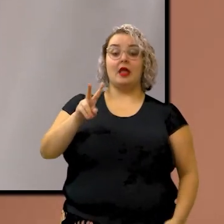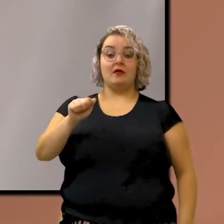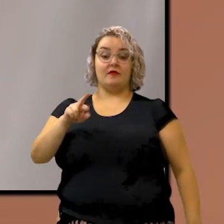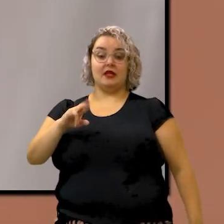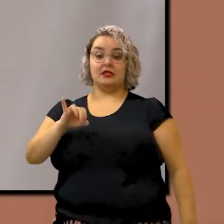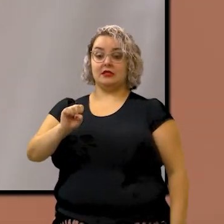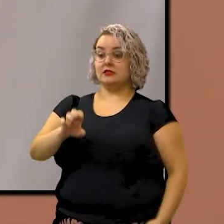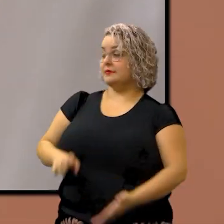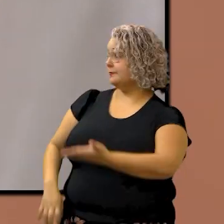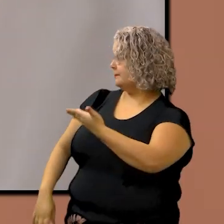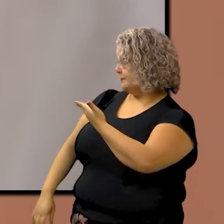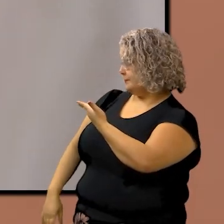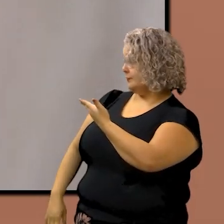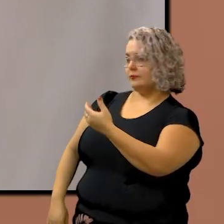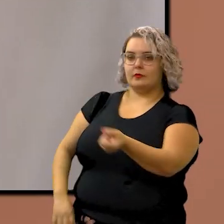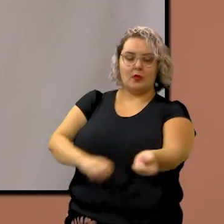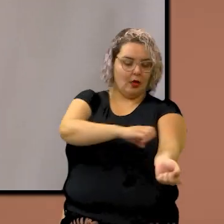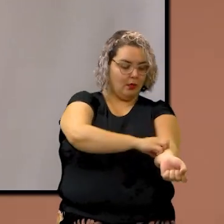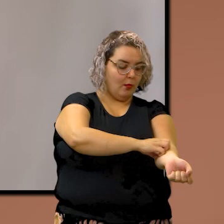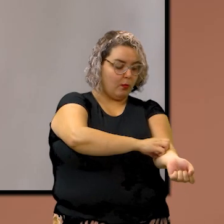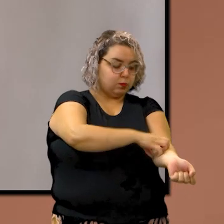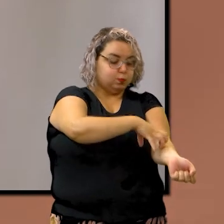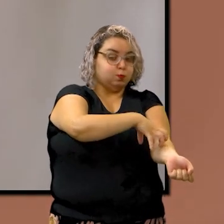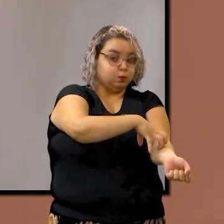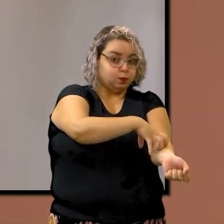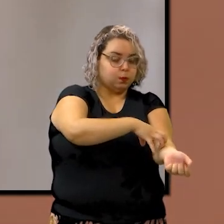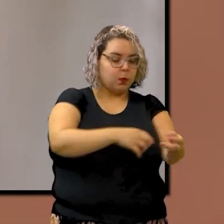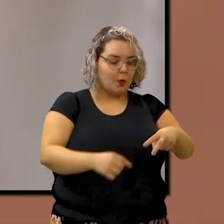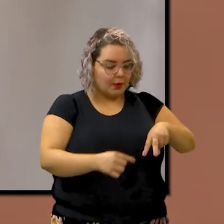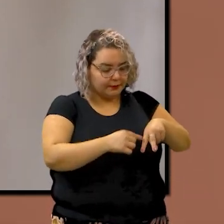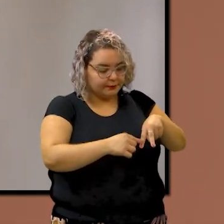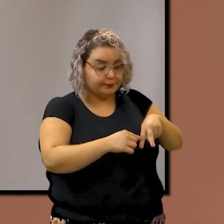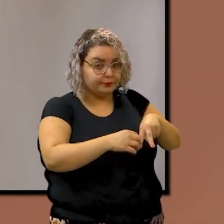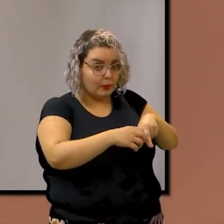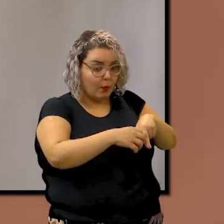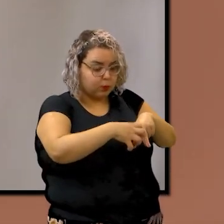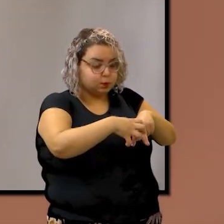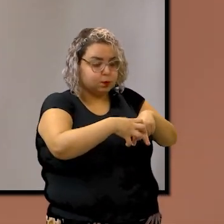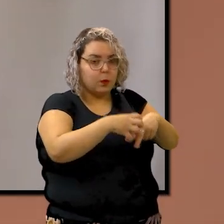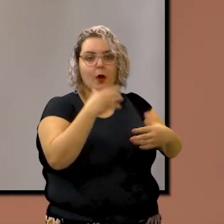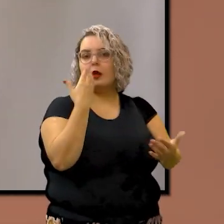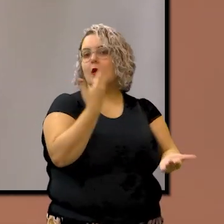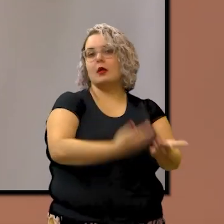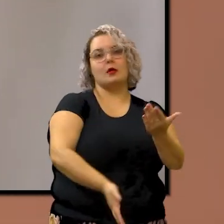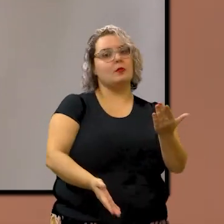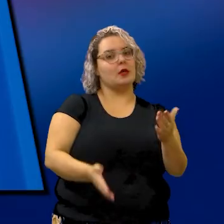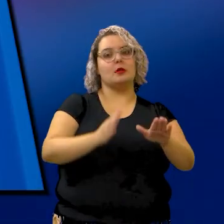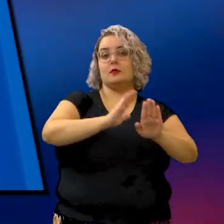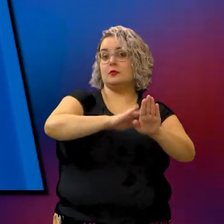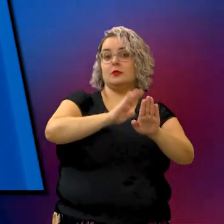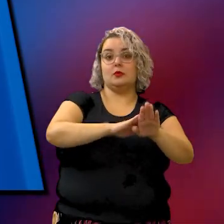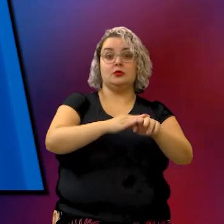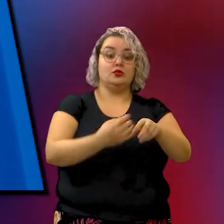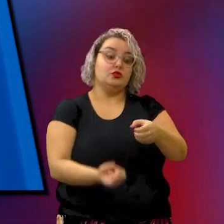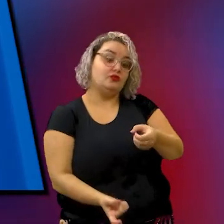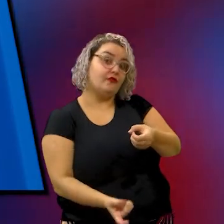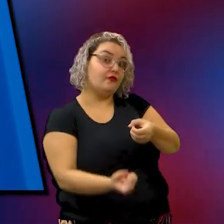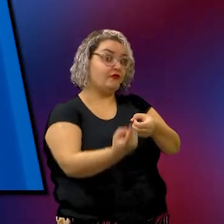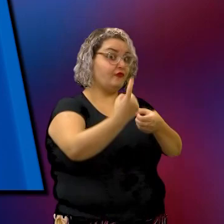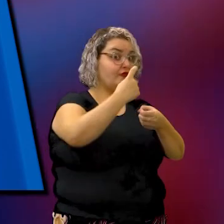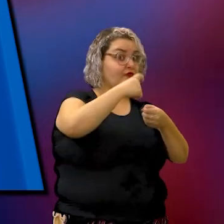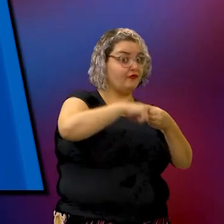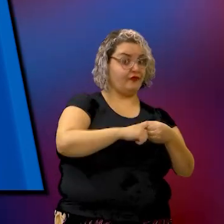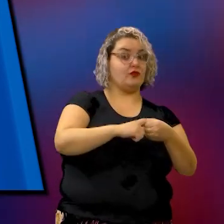Varizes são veias dilatadas na perna e que perderam a função de fazer o retorno do sangue de volta